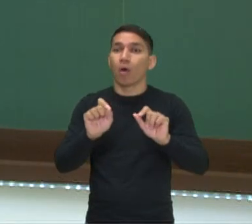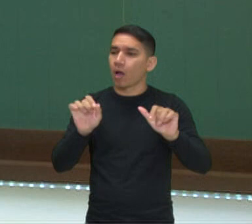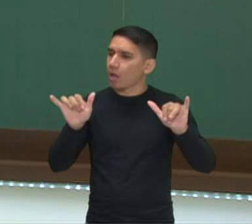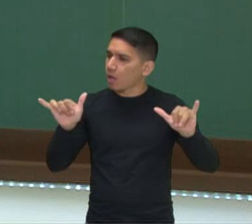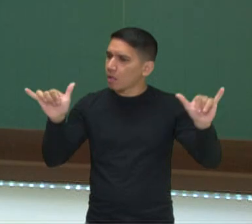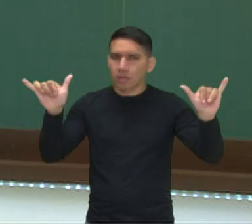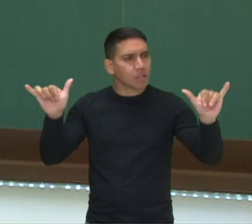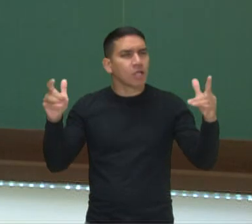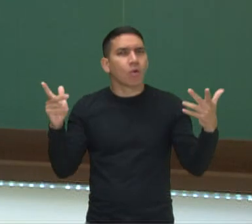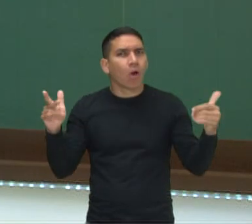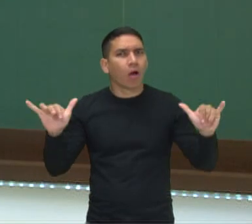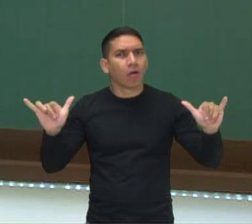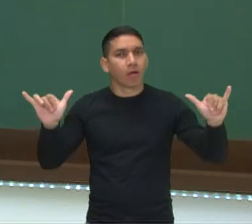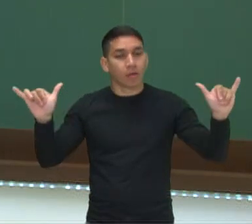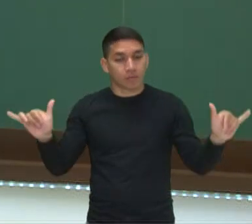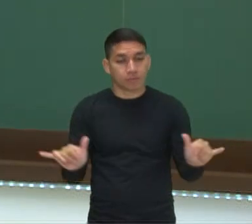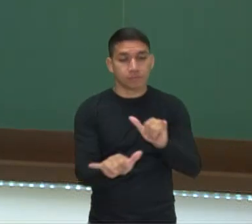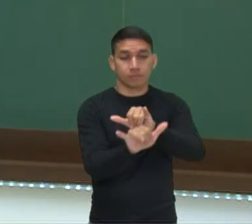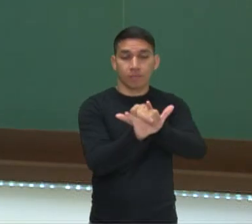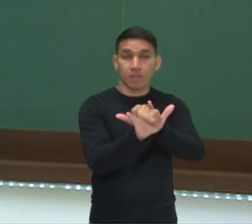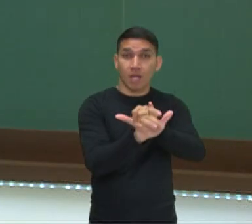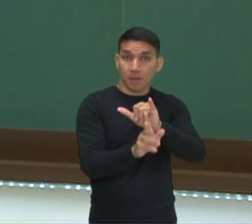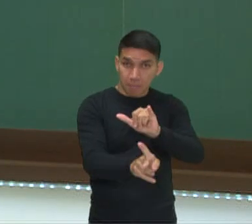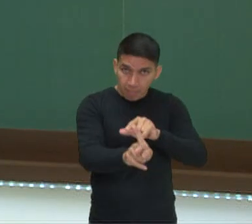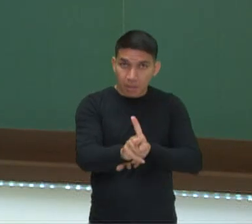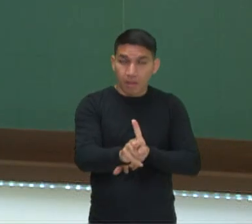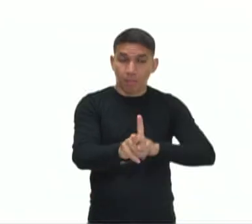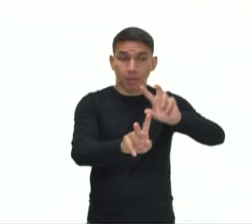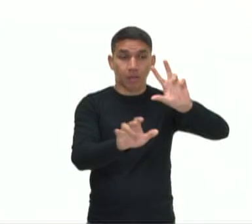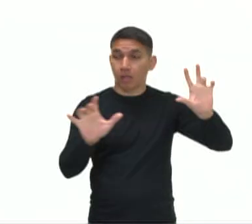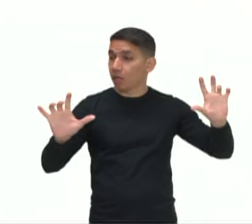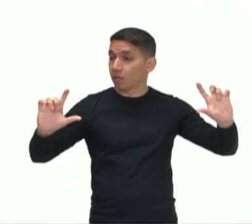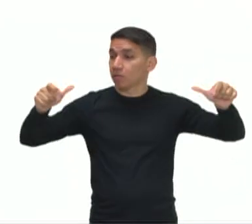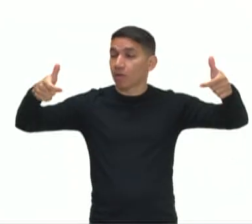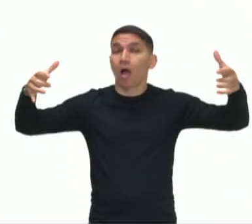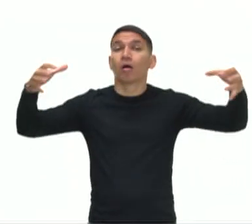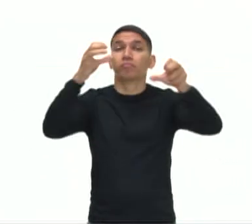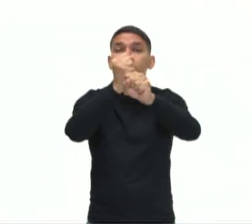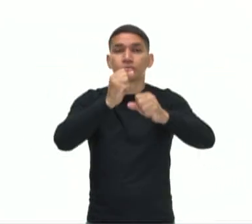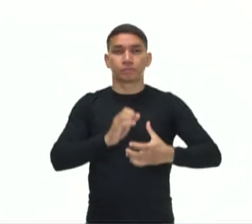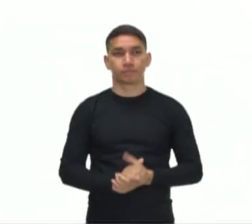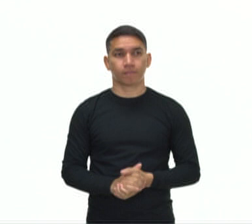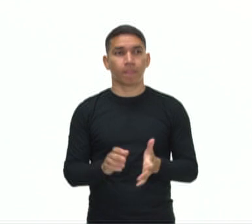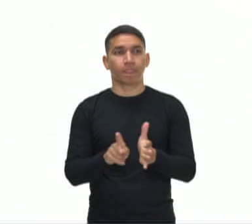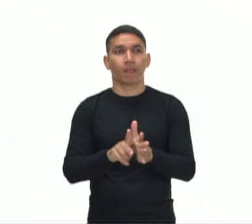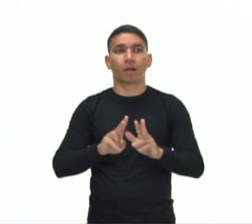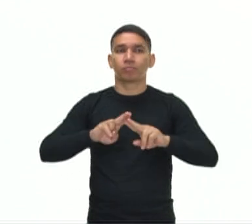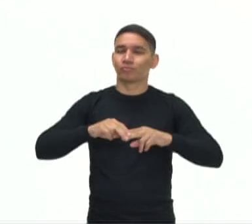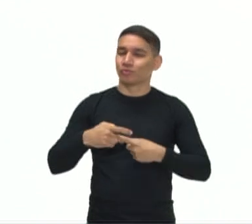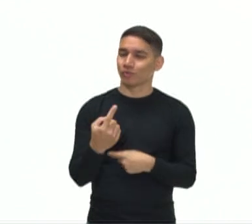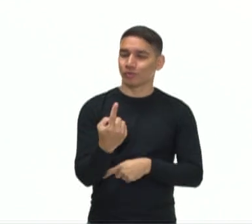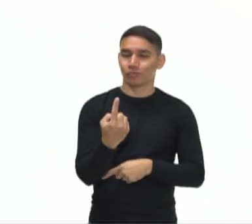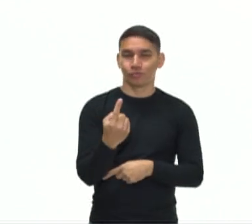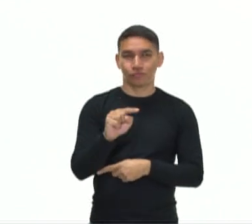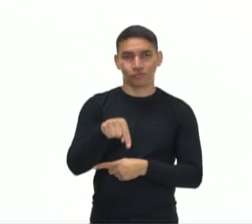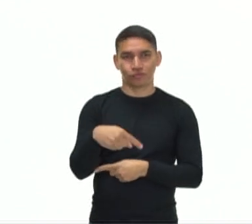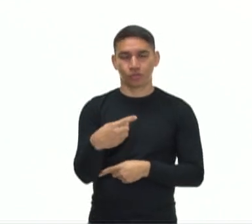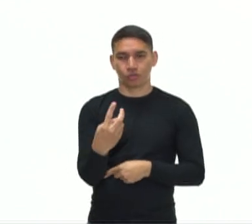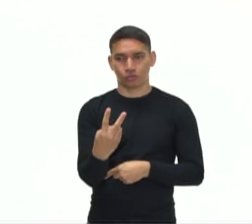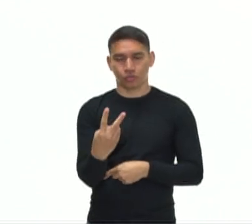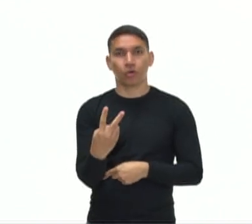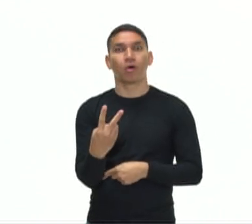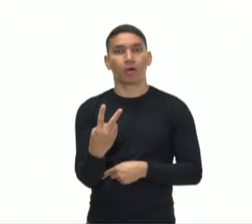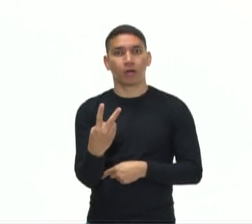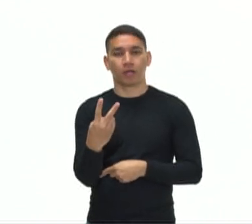Repete a base, y, somos expoentes. 1 mais 1, 2. Propriedade da potência que ajuda na